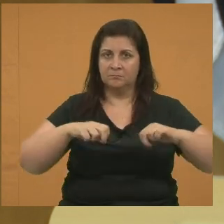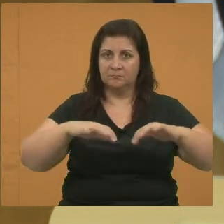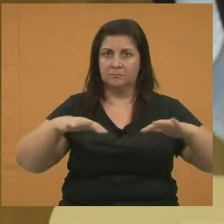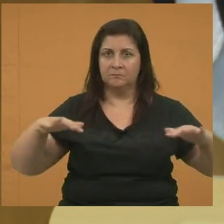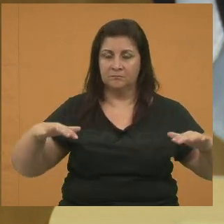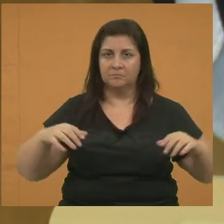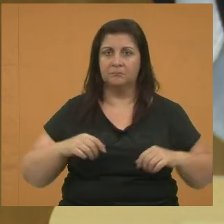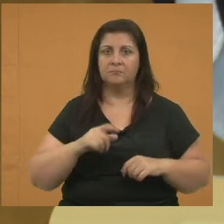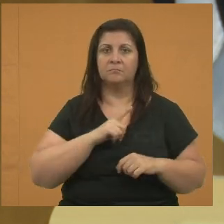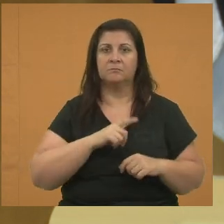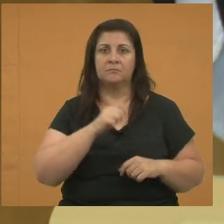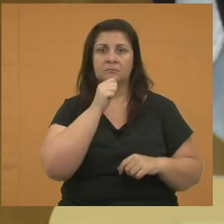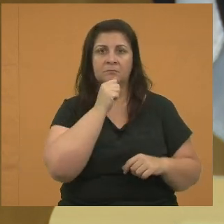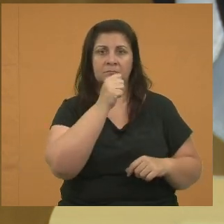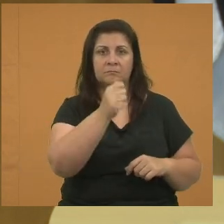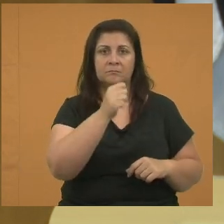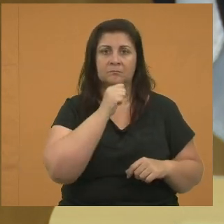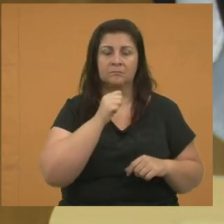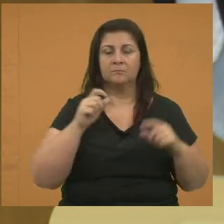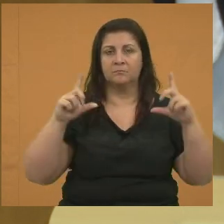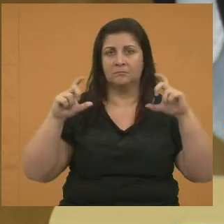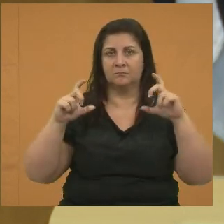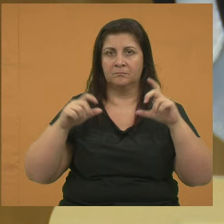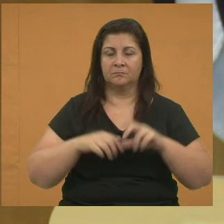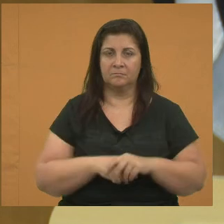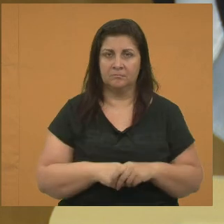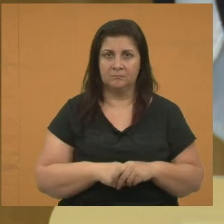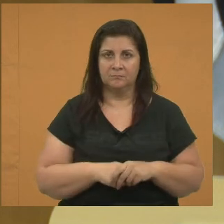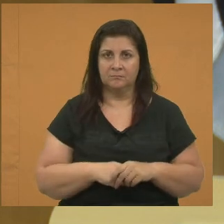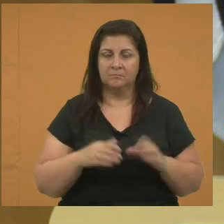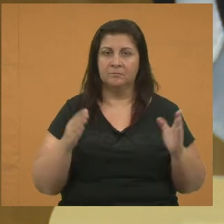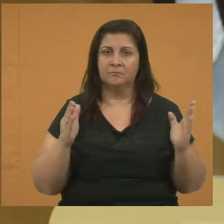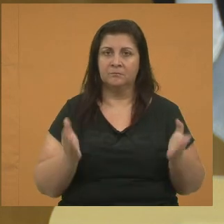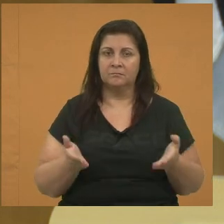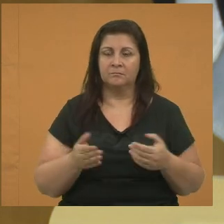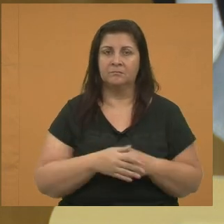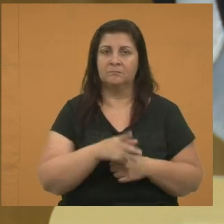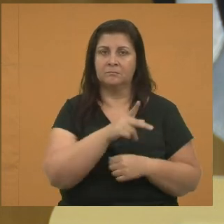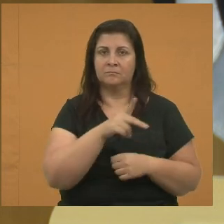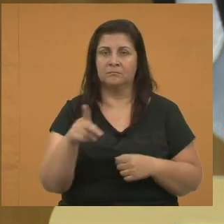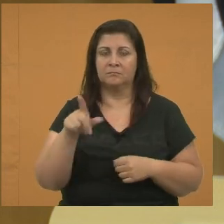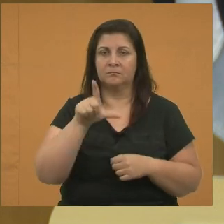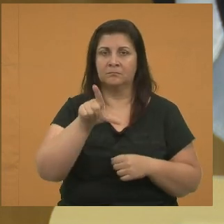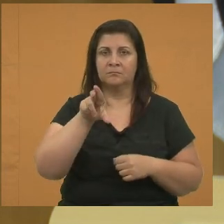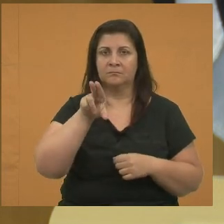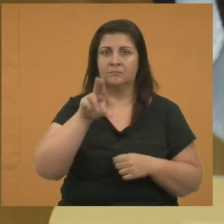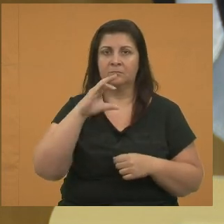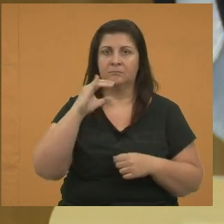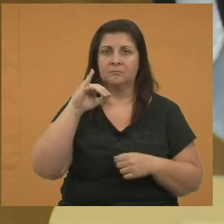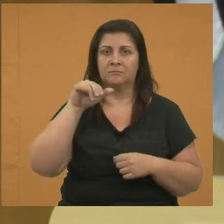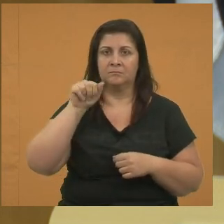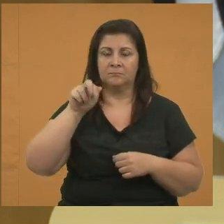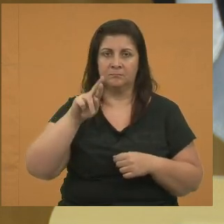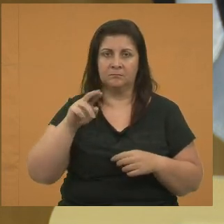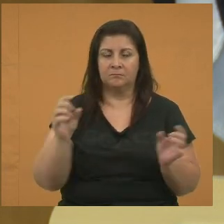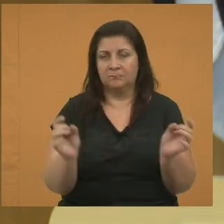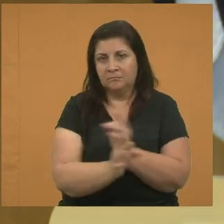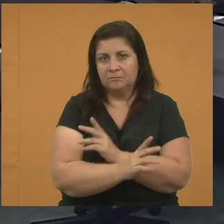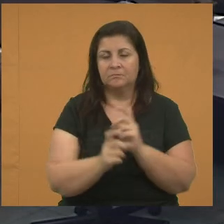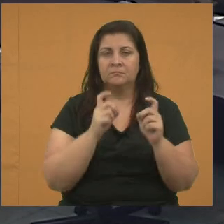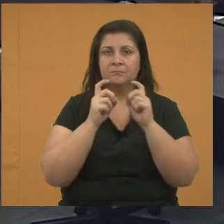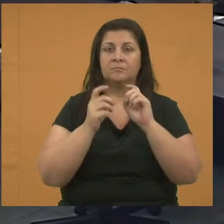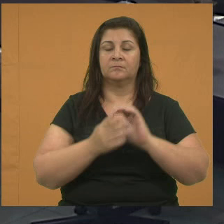as entrevistas e fotos oficiais. Com a palavra, a excelentíssima vereadora Lucimar Ponciano para o encerramento desta sessão.